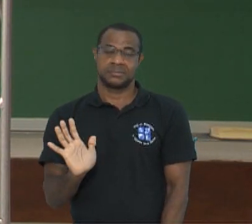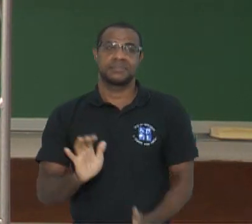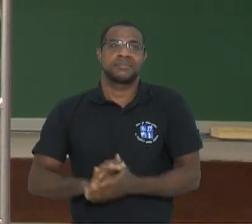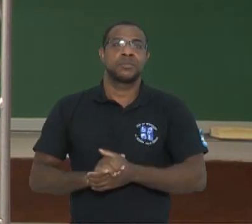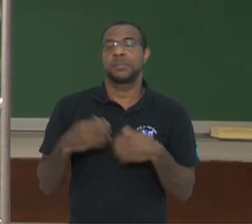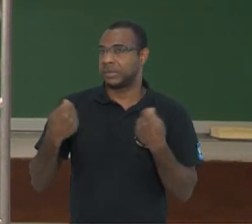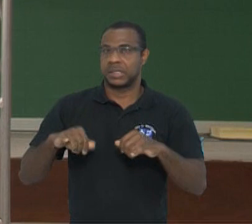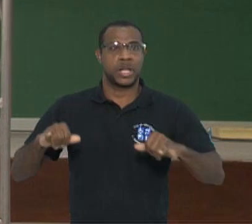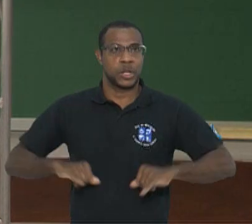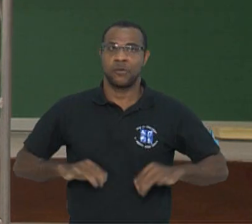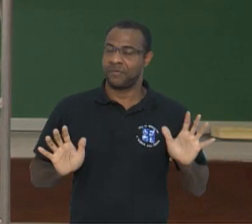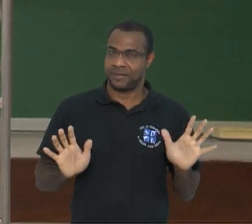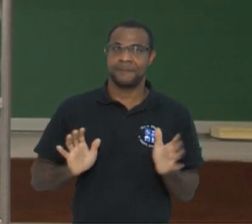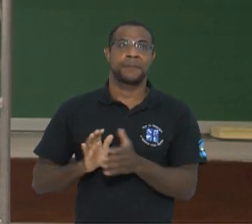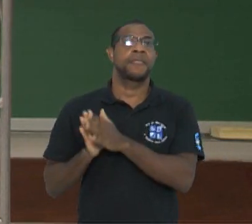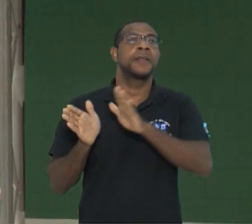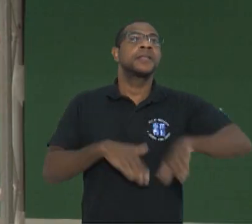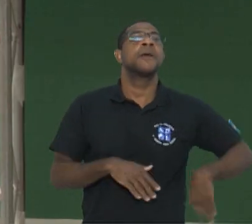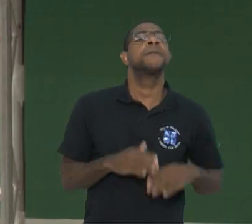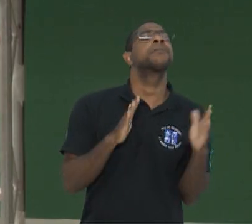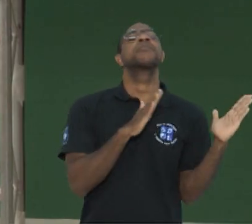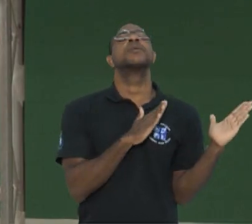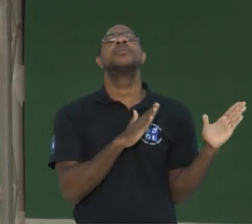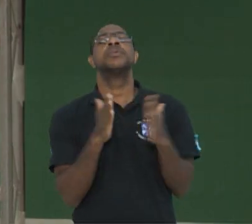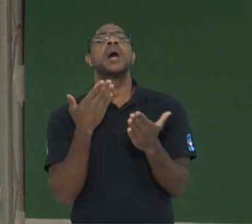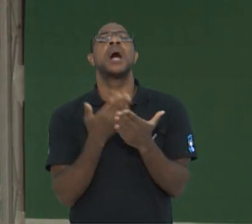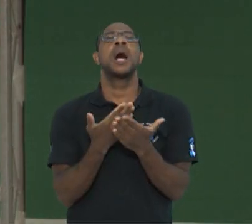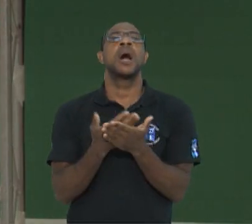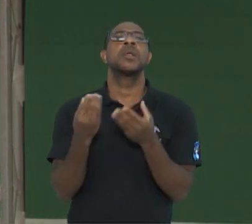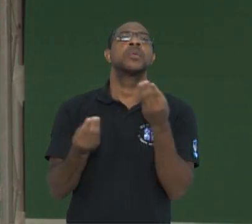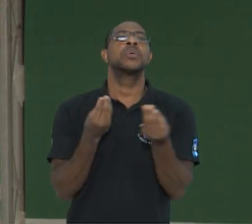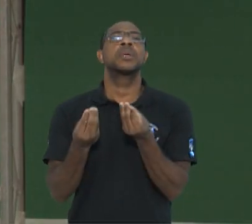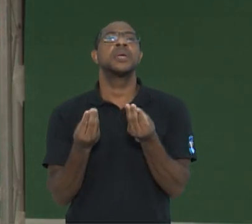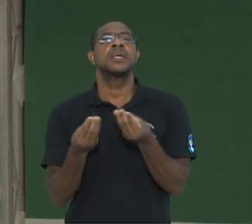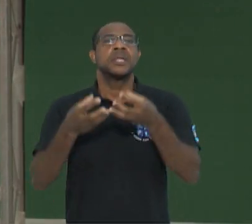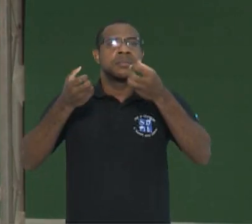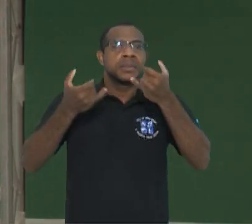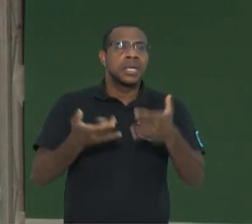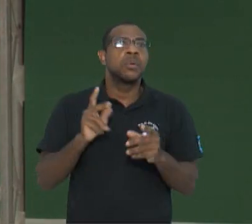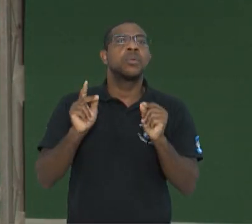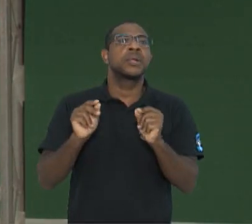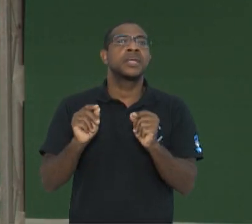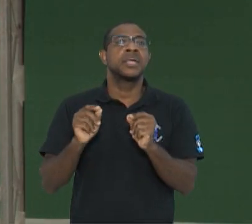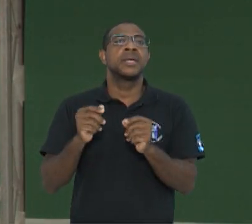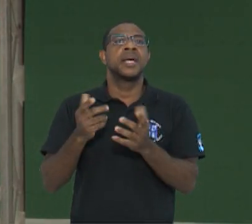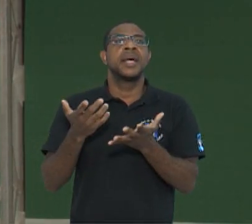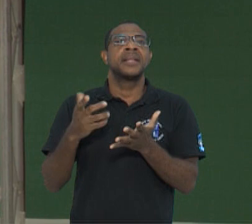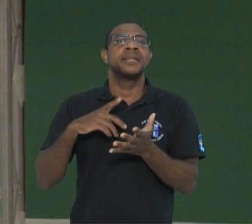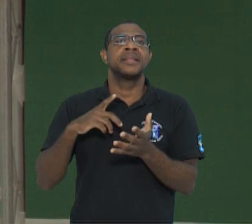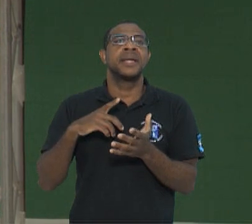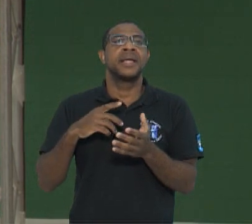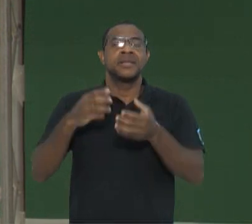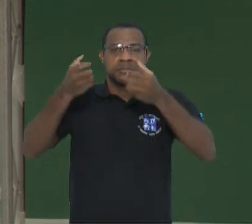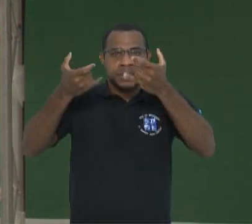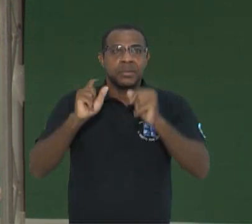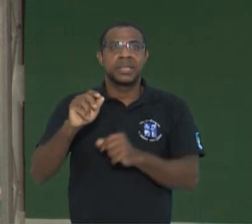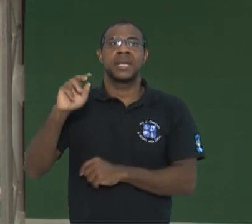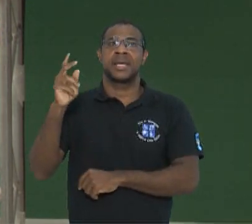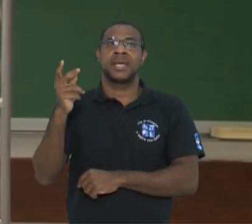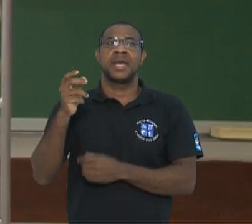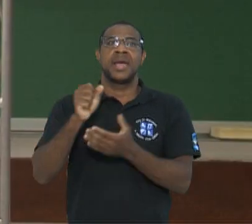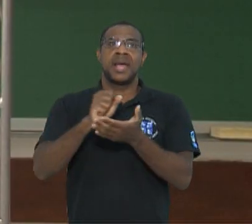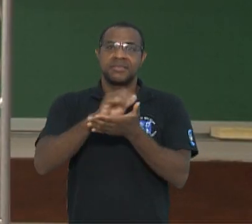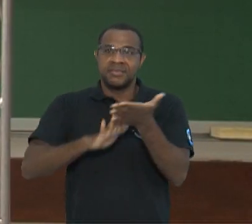isso. Então, durante a aula de hoje, nós vimos a resolução de situações, problemas que envolvem hipérbole. Nós ainda vamos